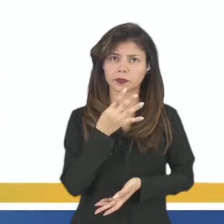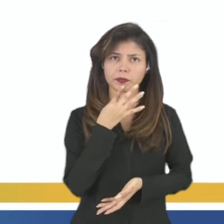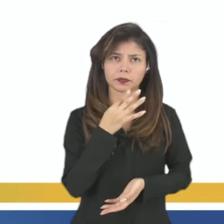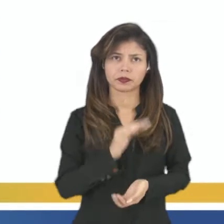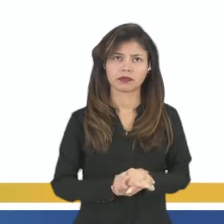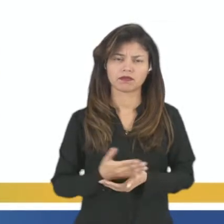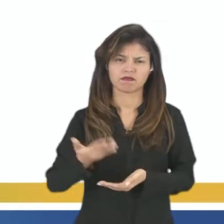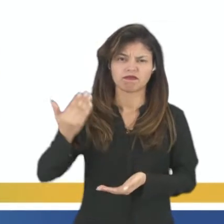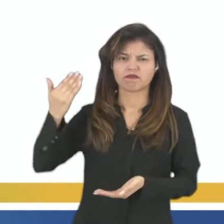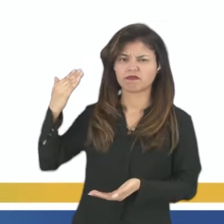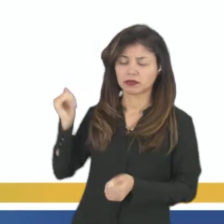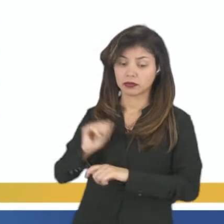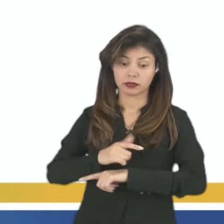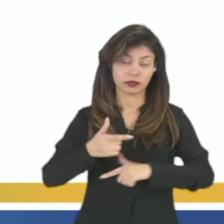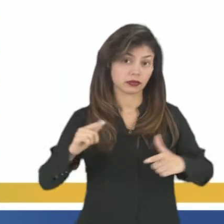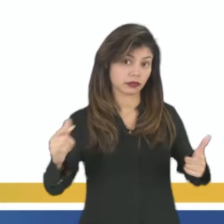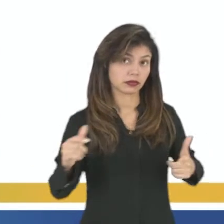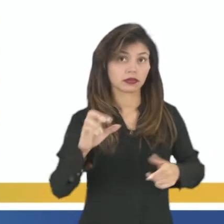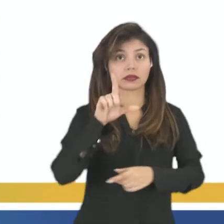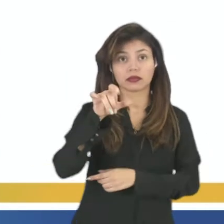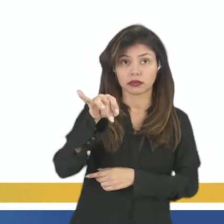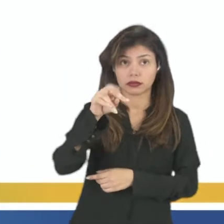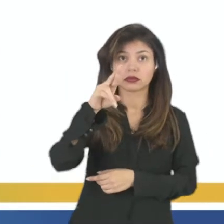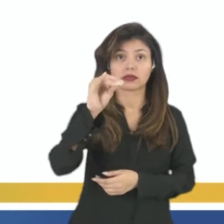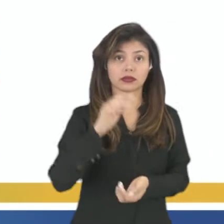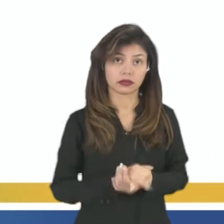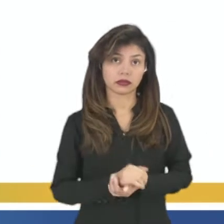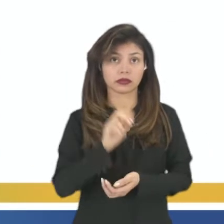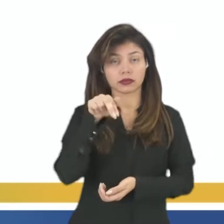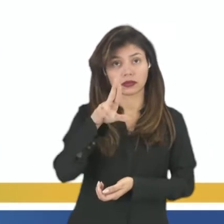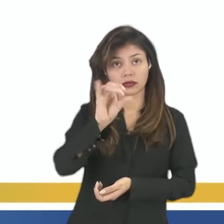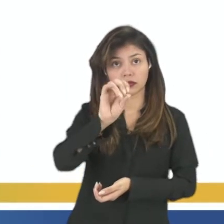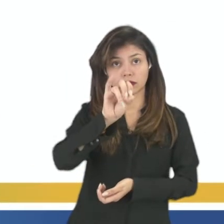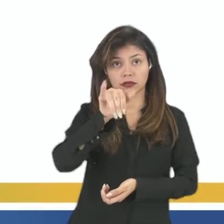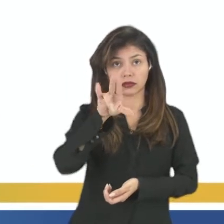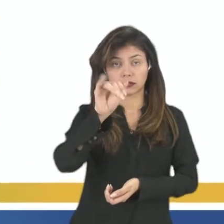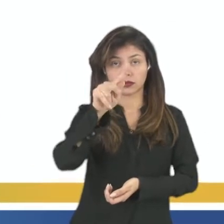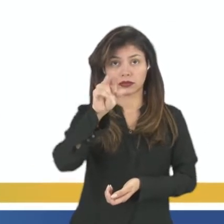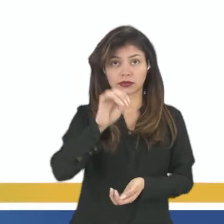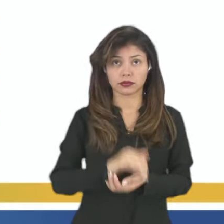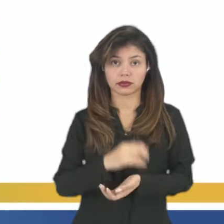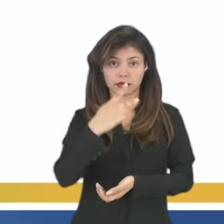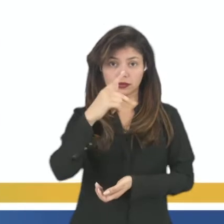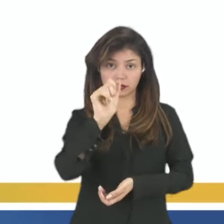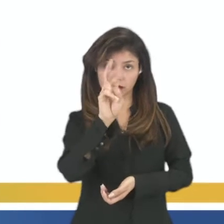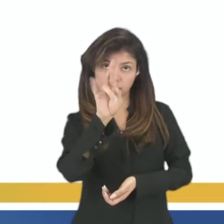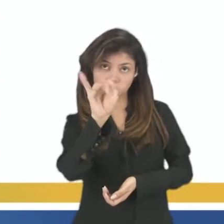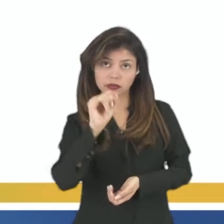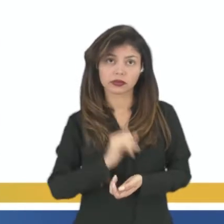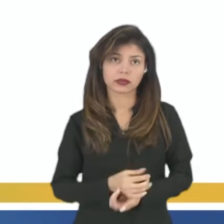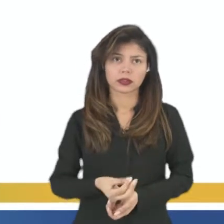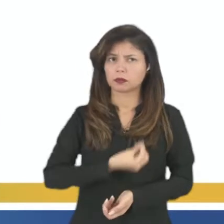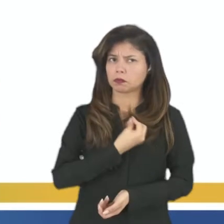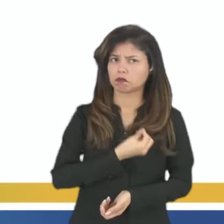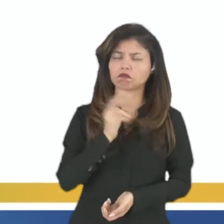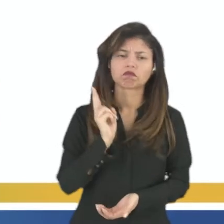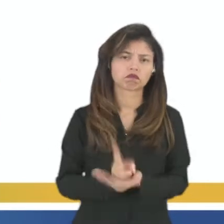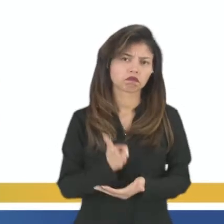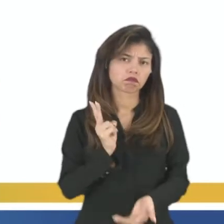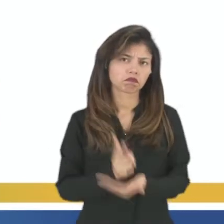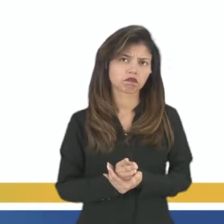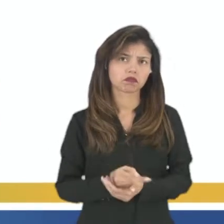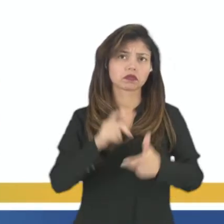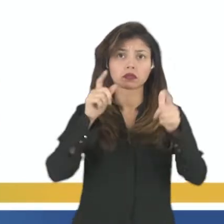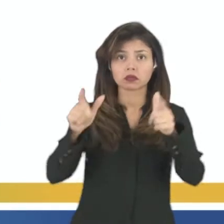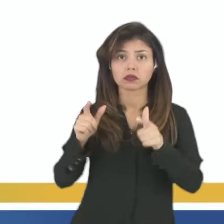por trás das grandes cidades como Londres, Nova York, Paris, que estão sempre marcado na presença das cidades anuais, da cidade mais